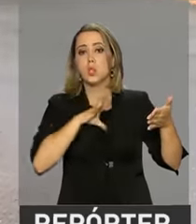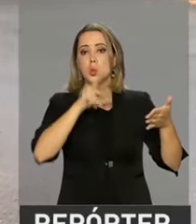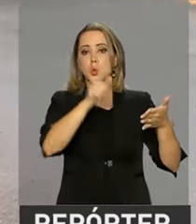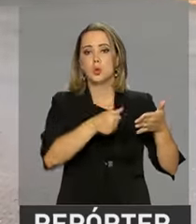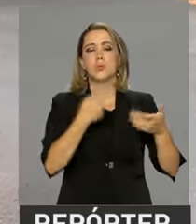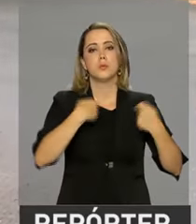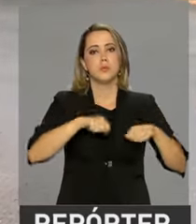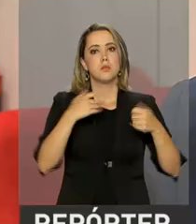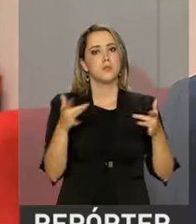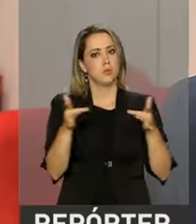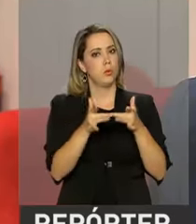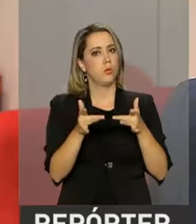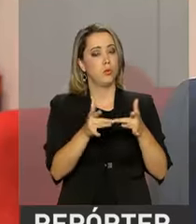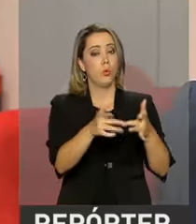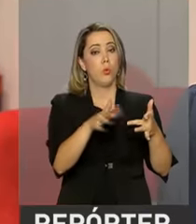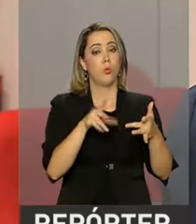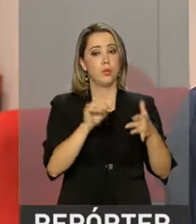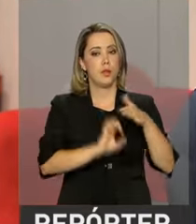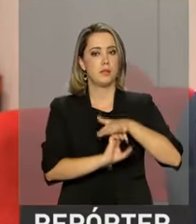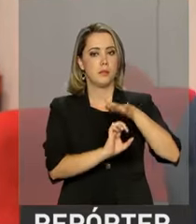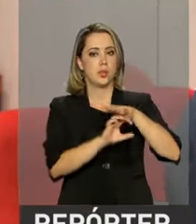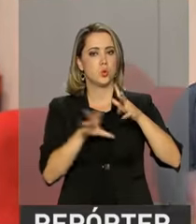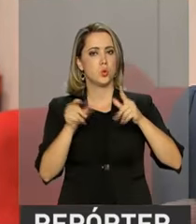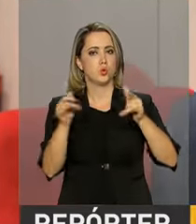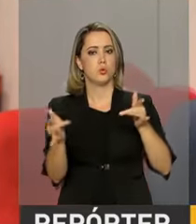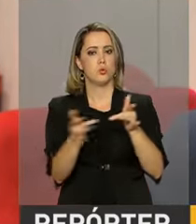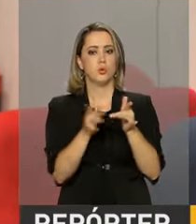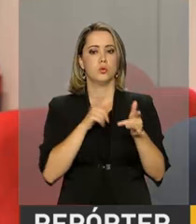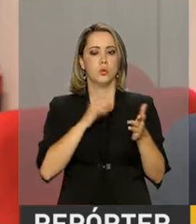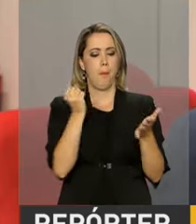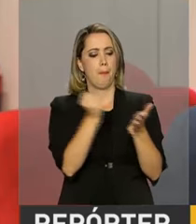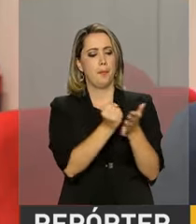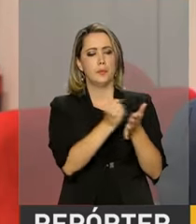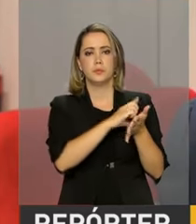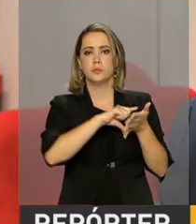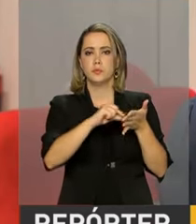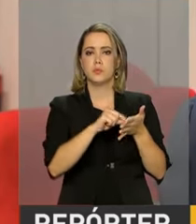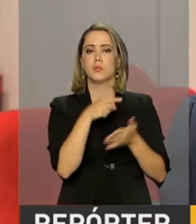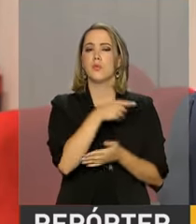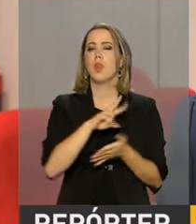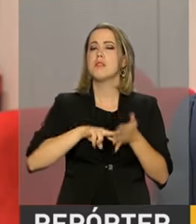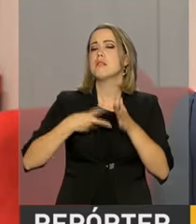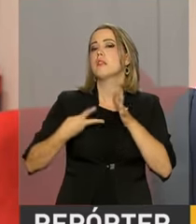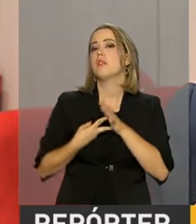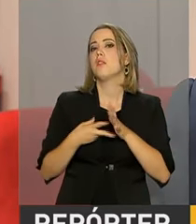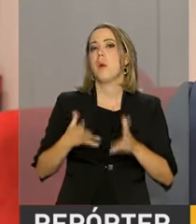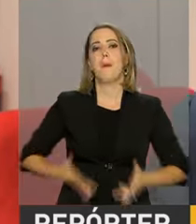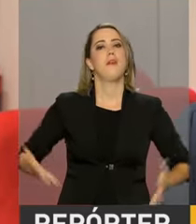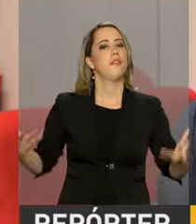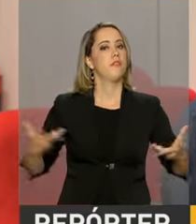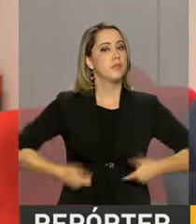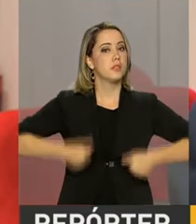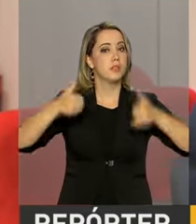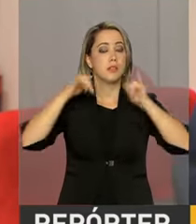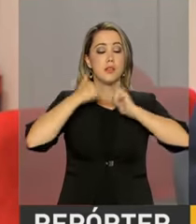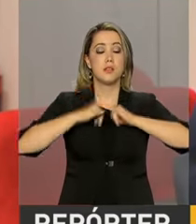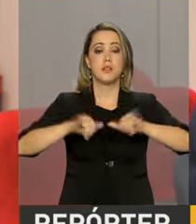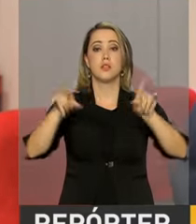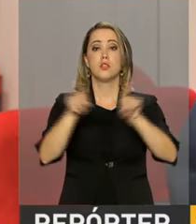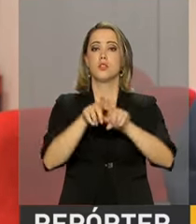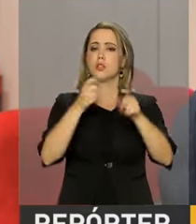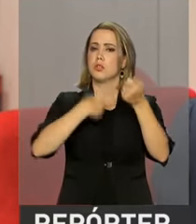país fizeram a adesão. Isso significa você ter mais eficiência energética, né, e mais economia para as pessoas,